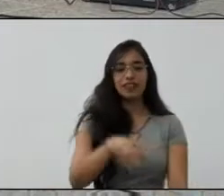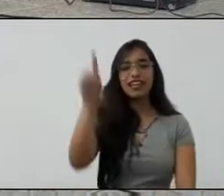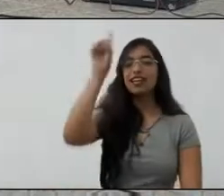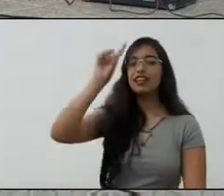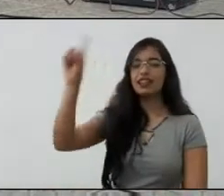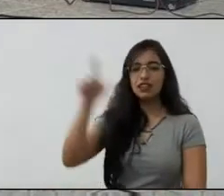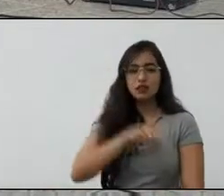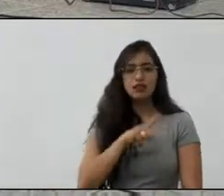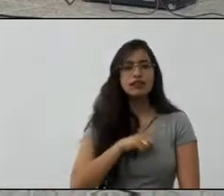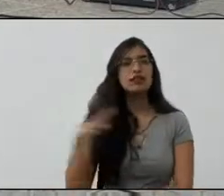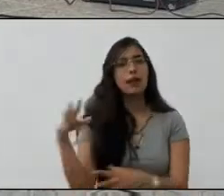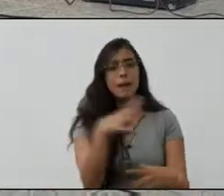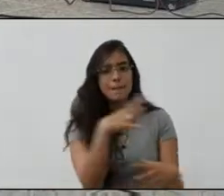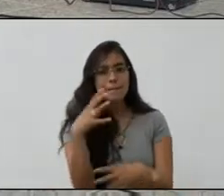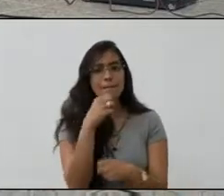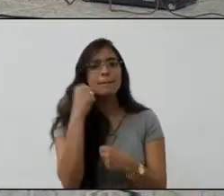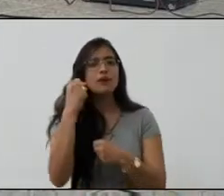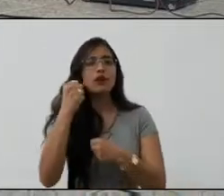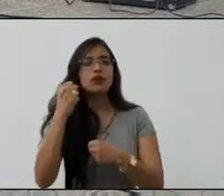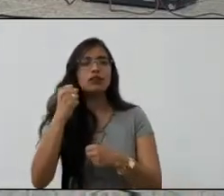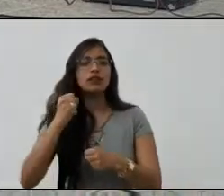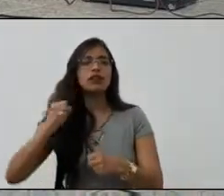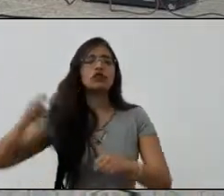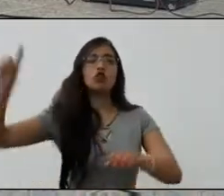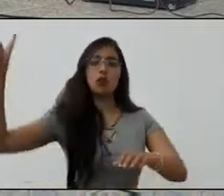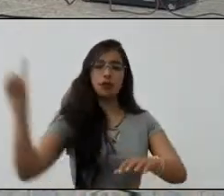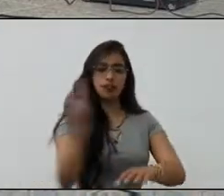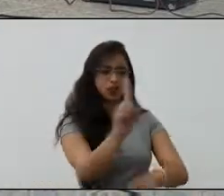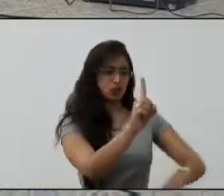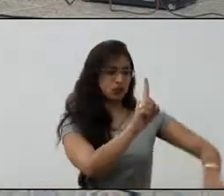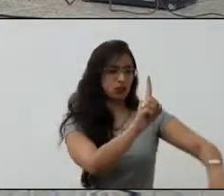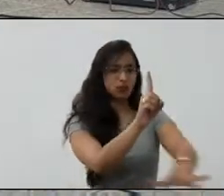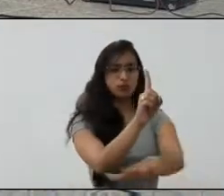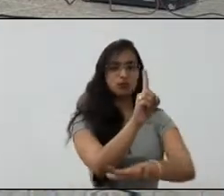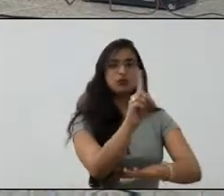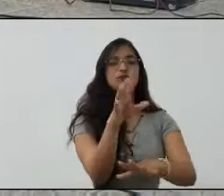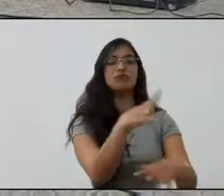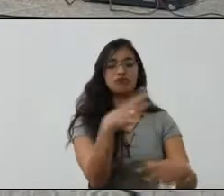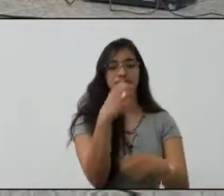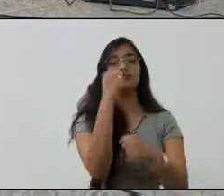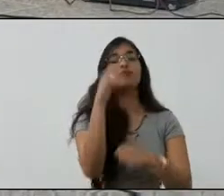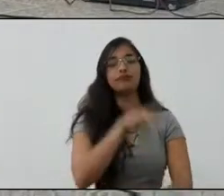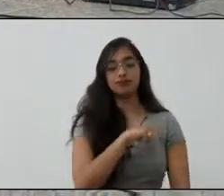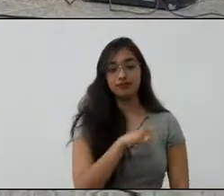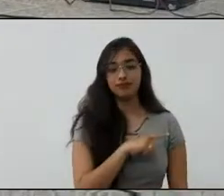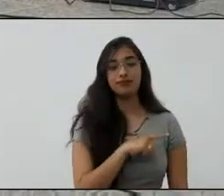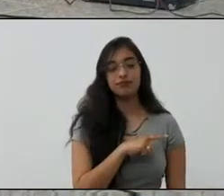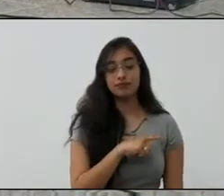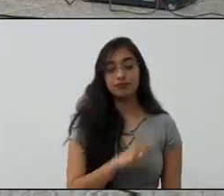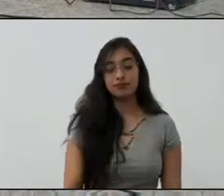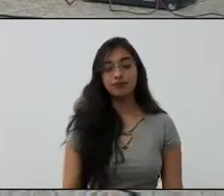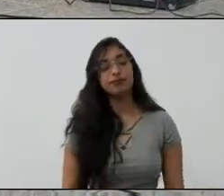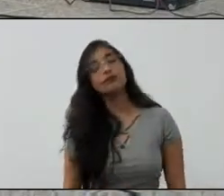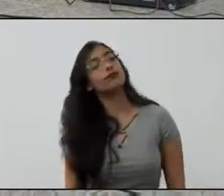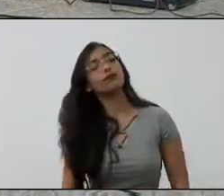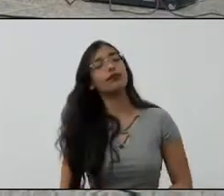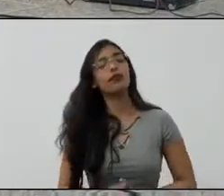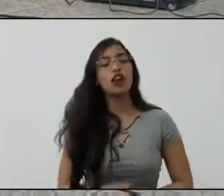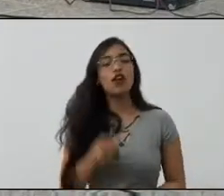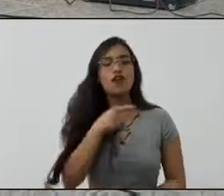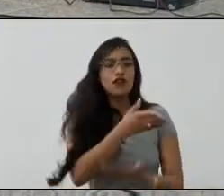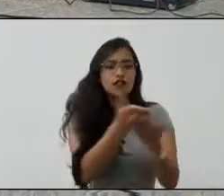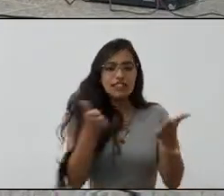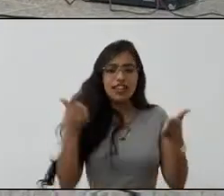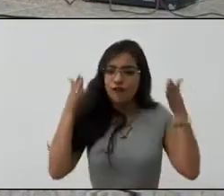poder sobre todas as coisas. Então não tenha um só cuidado sobre ti, não tenha uma